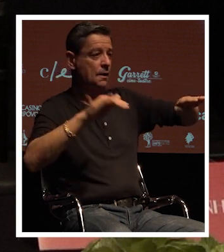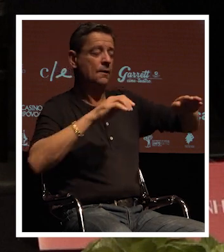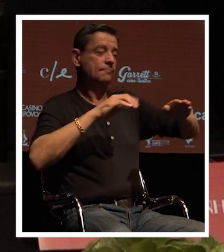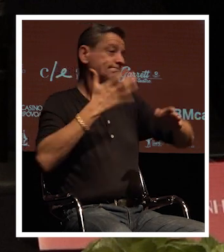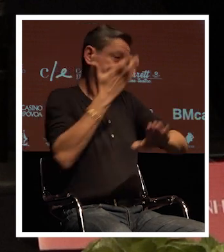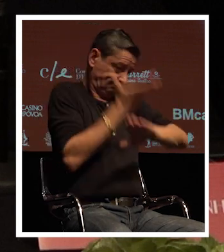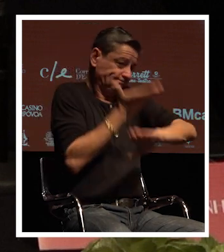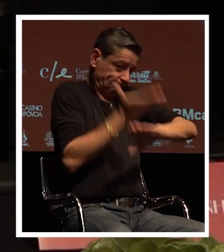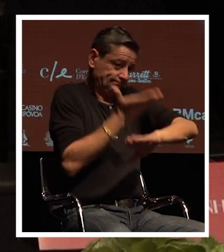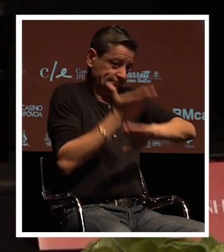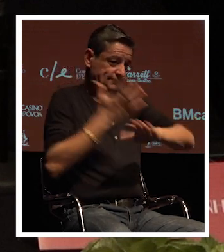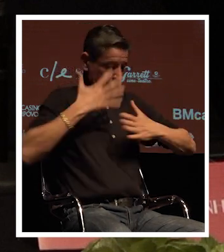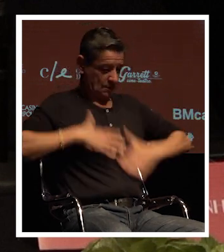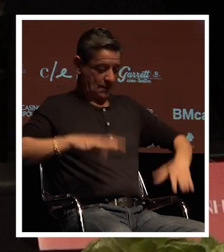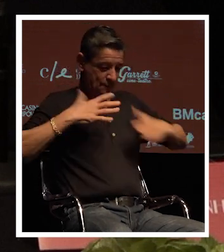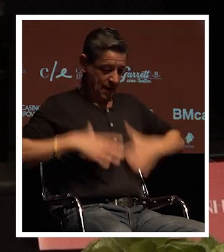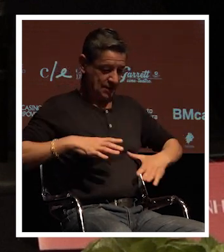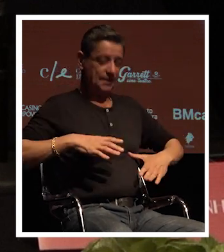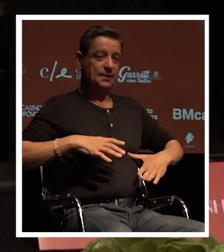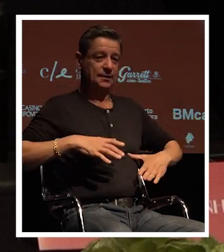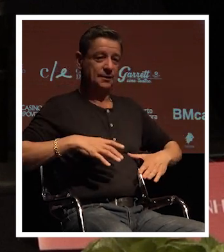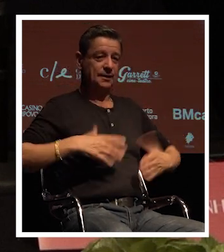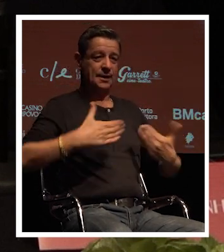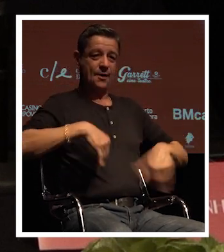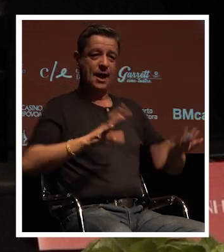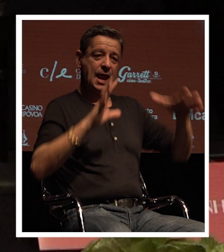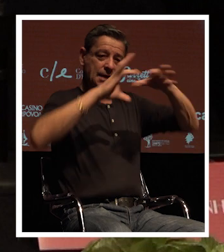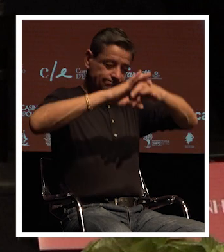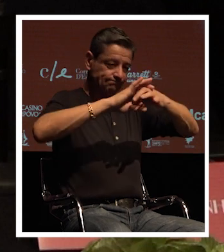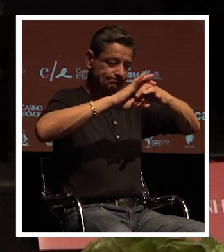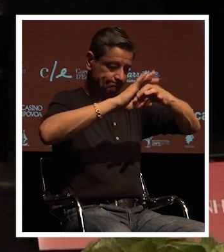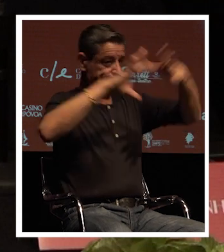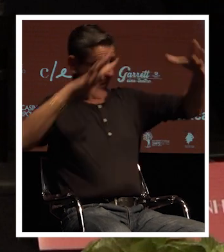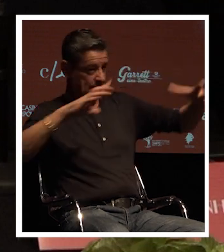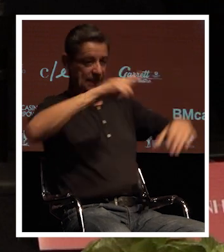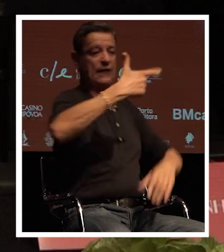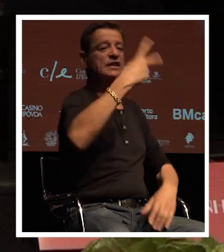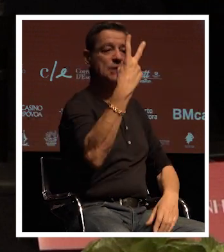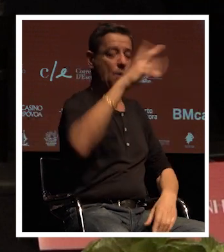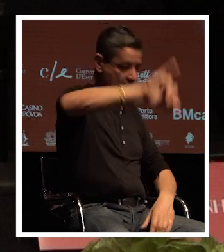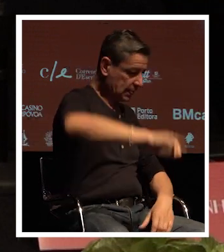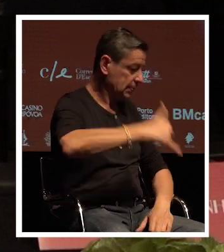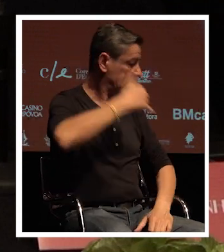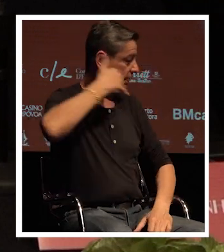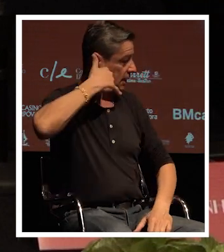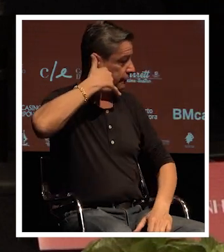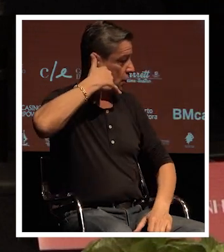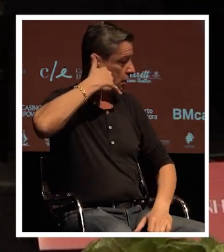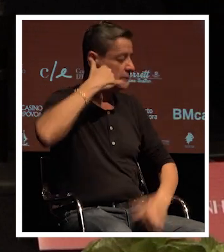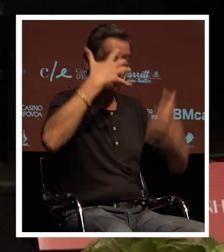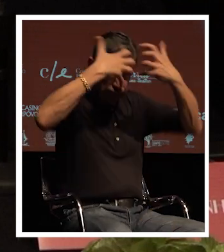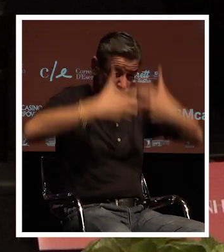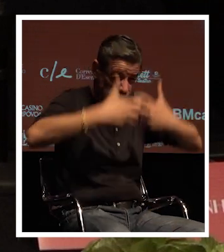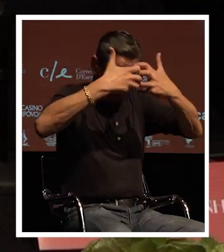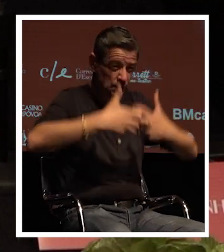veste o uniforme Liga a televisão atende o telefone nada questiones